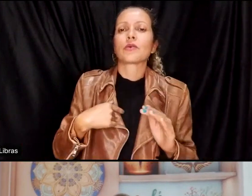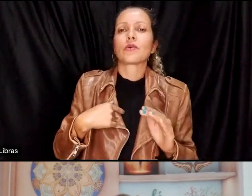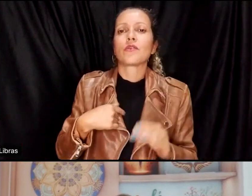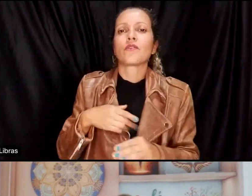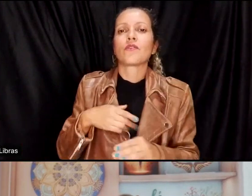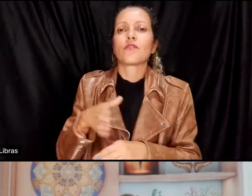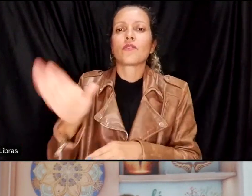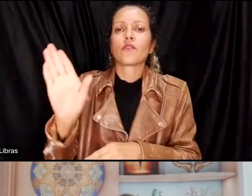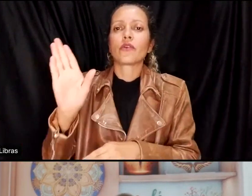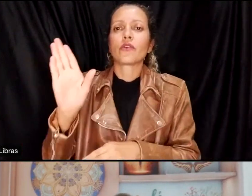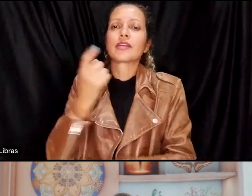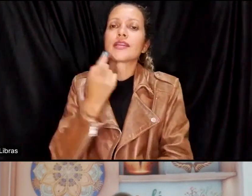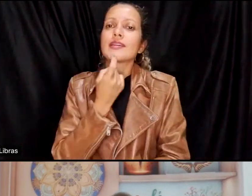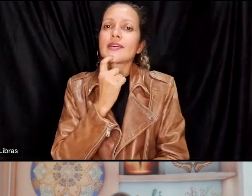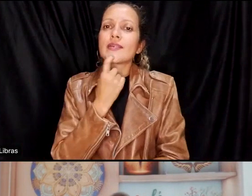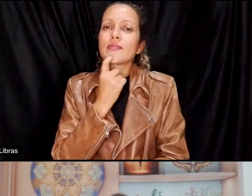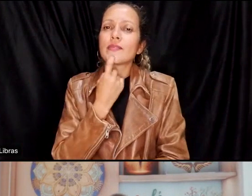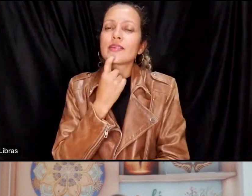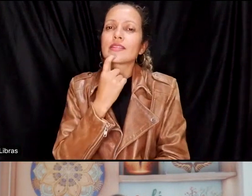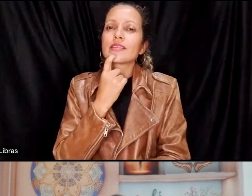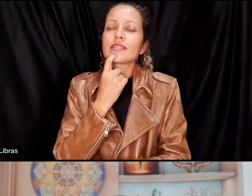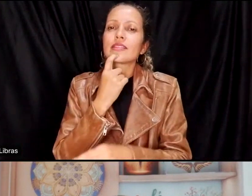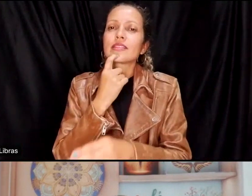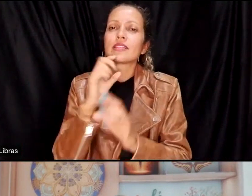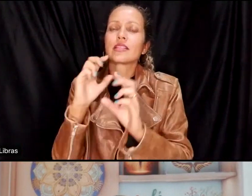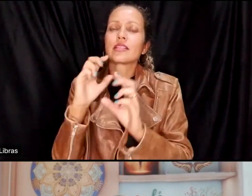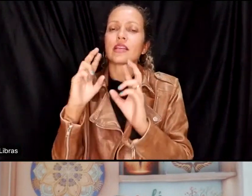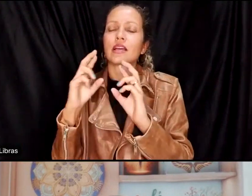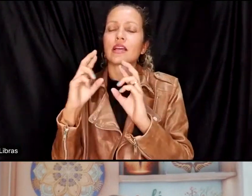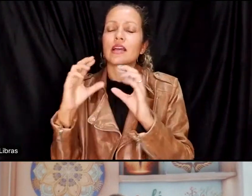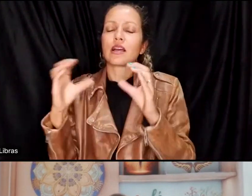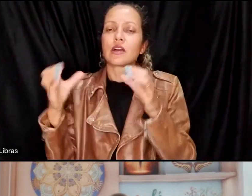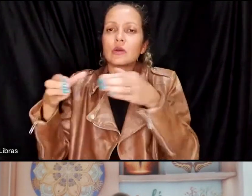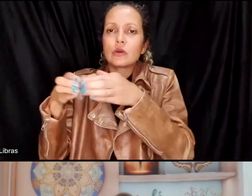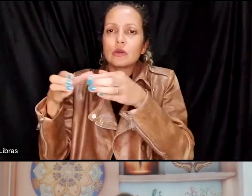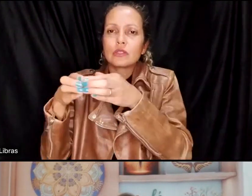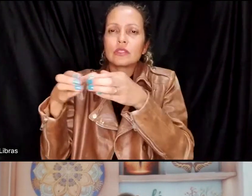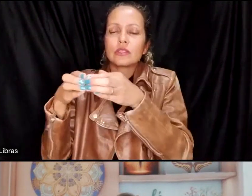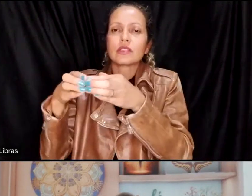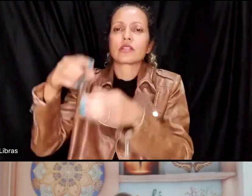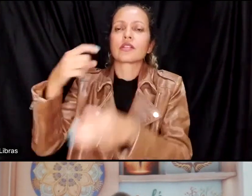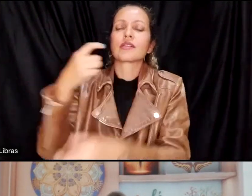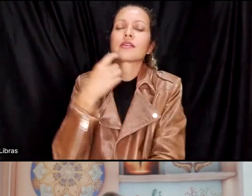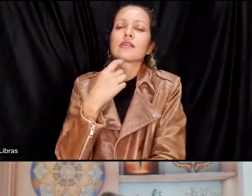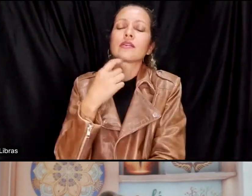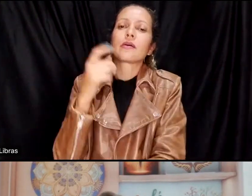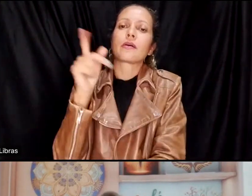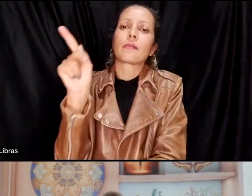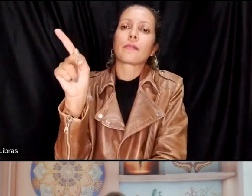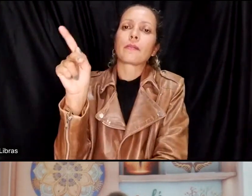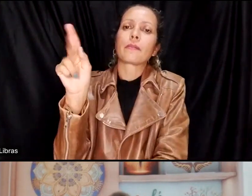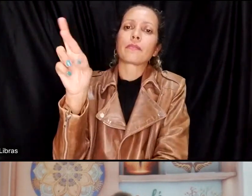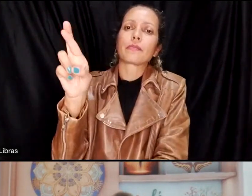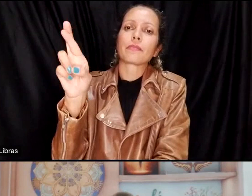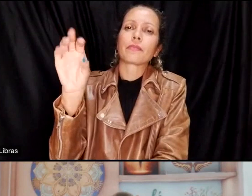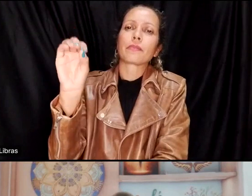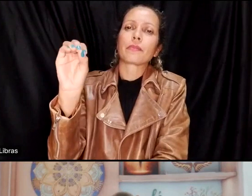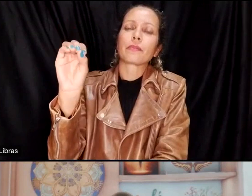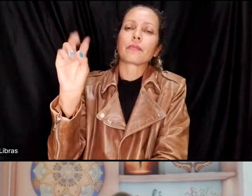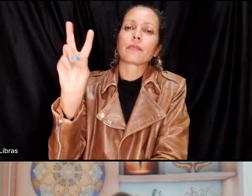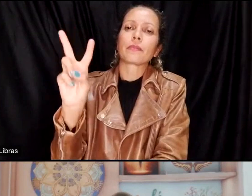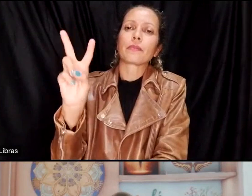e cheguei até a ser vice-presidente da Provisão, e voltei para a Unicamp, porque foi onde eu fiz a minha